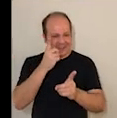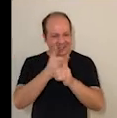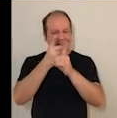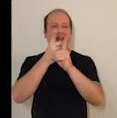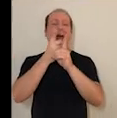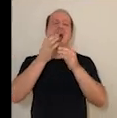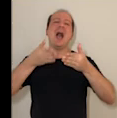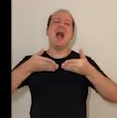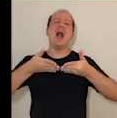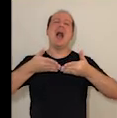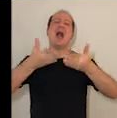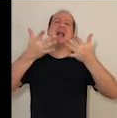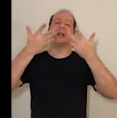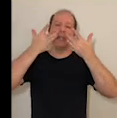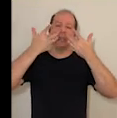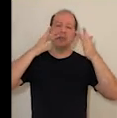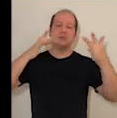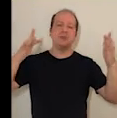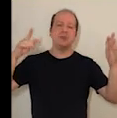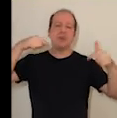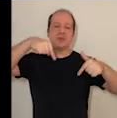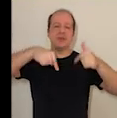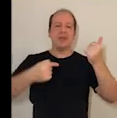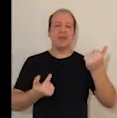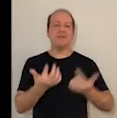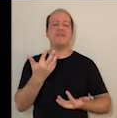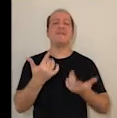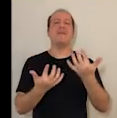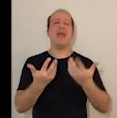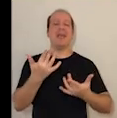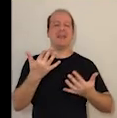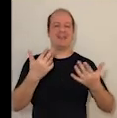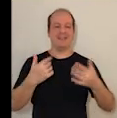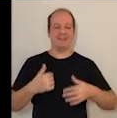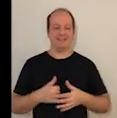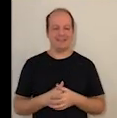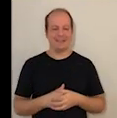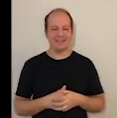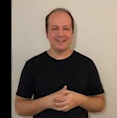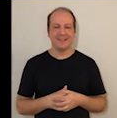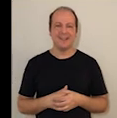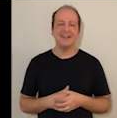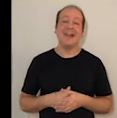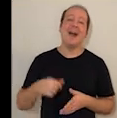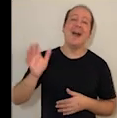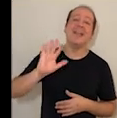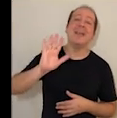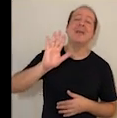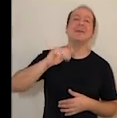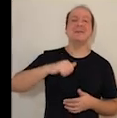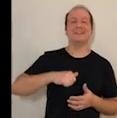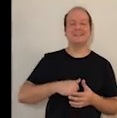Beba. Que logo mais encontrará a sua arca de ouro no